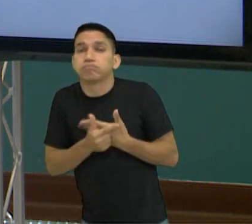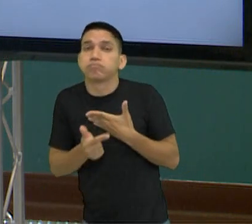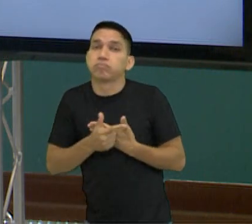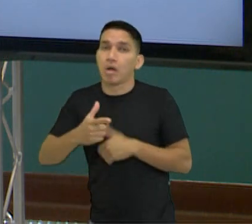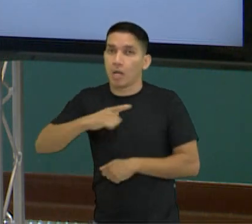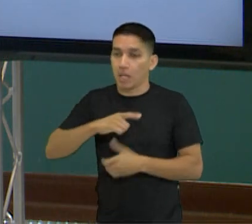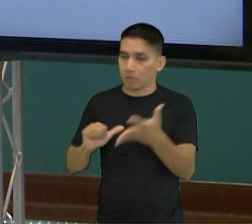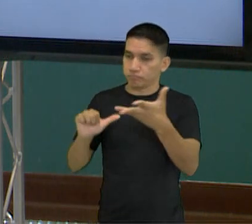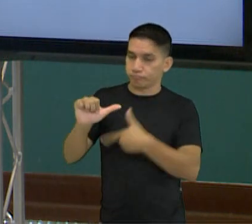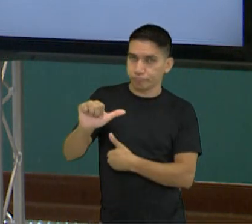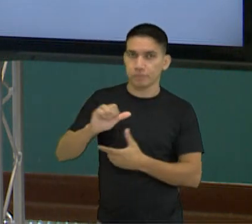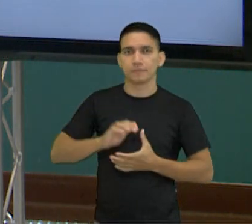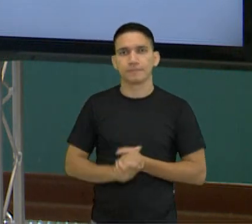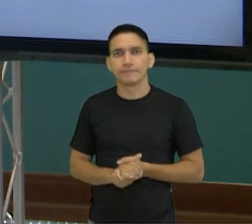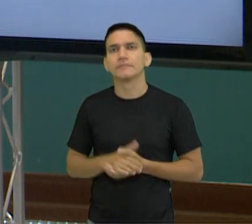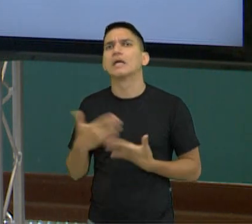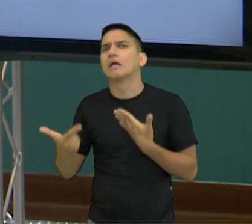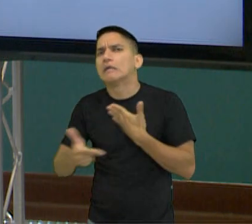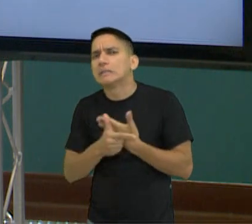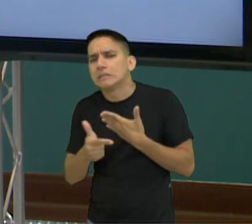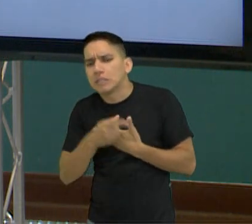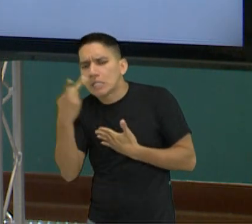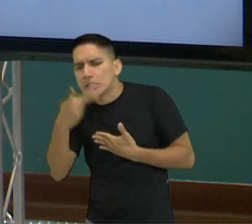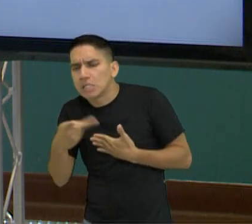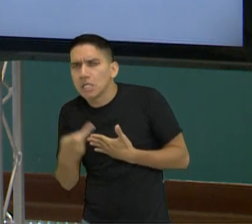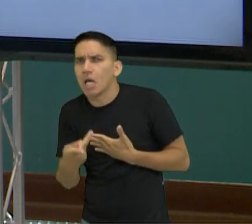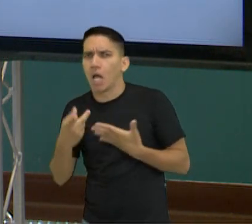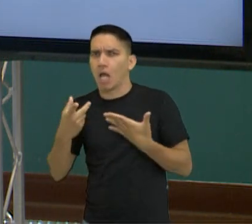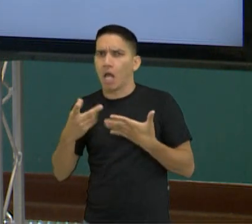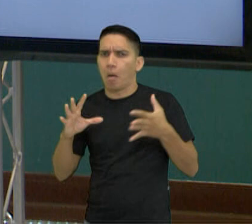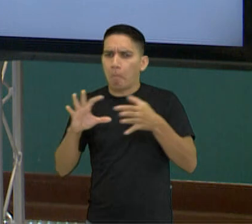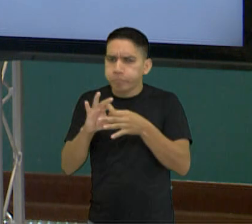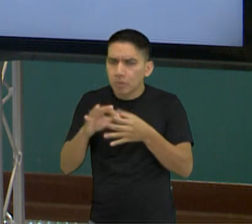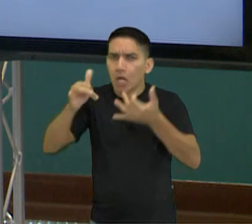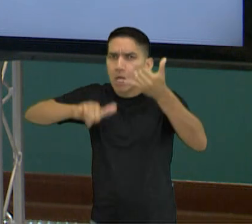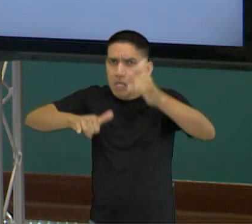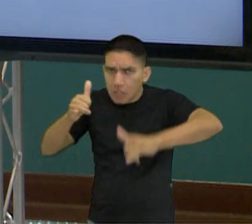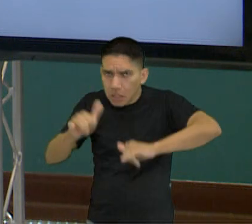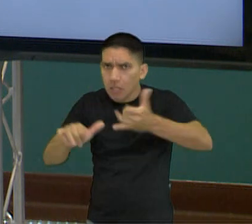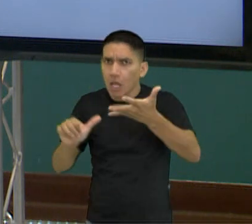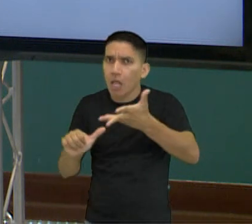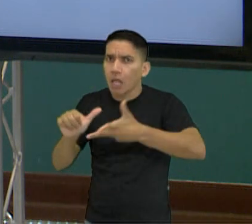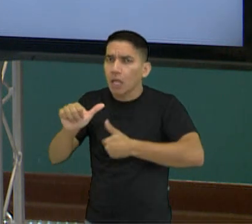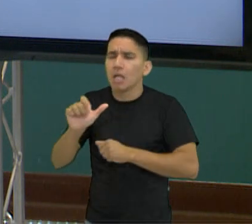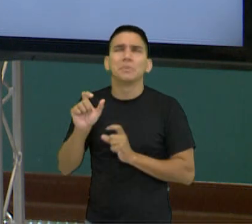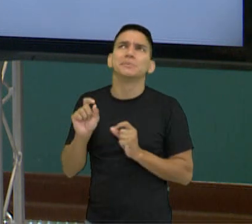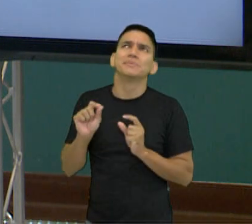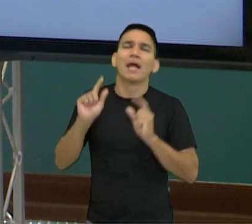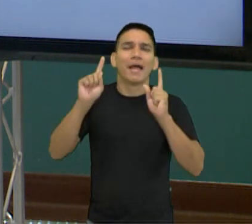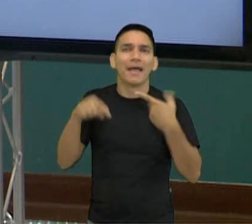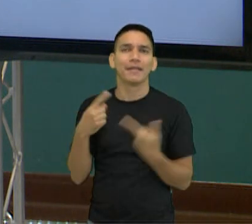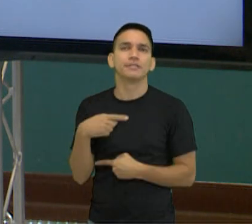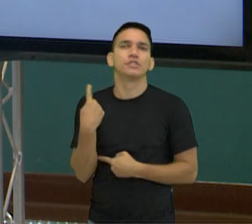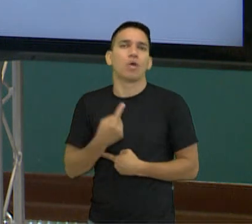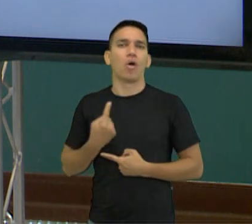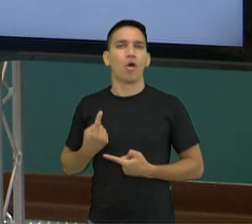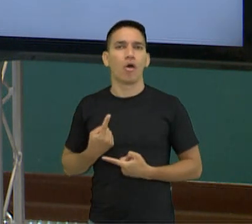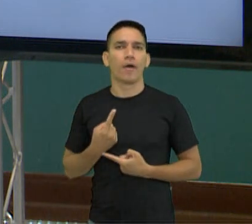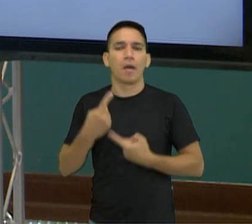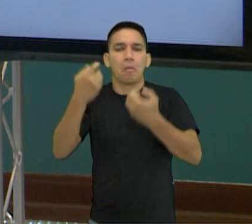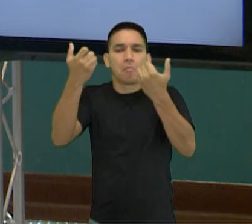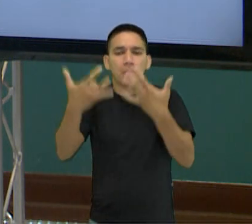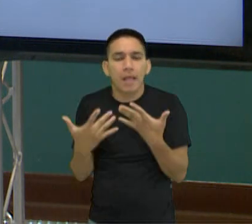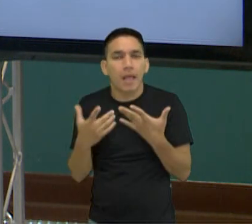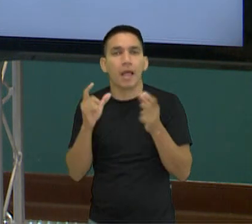substância pertence. Função orgânica, funções químicas, é o que nós